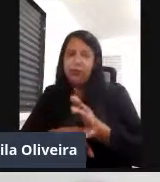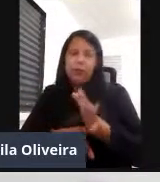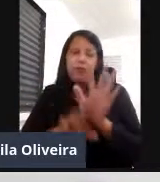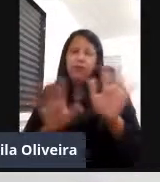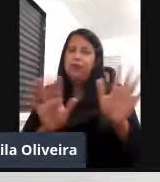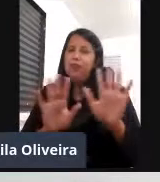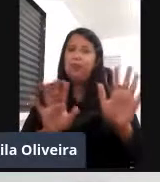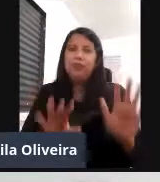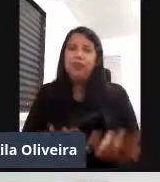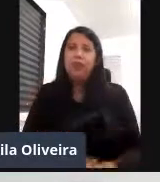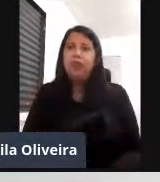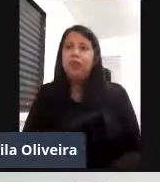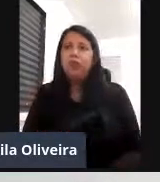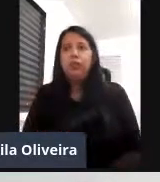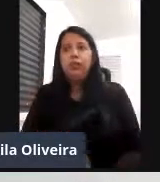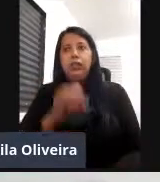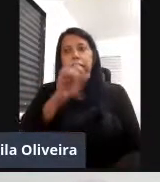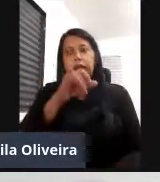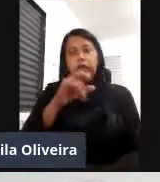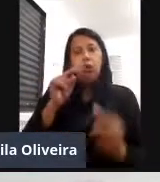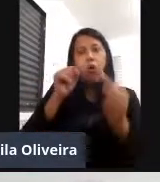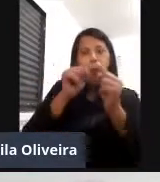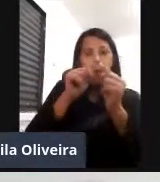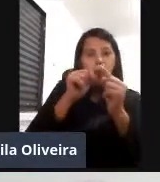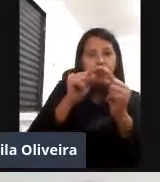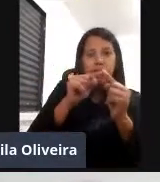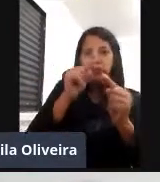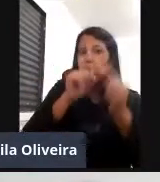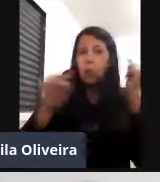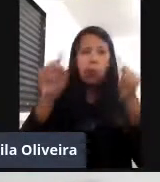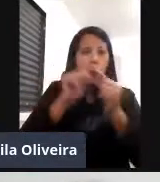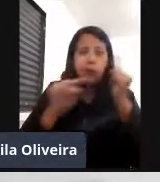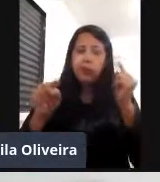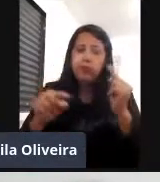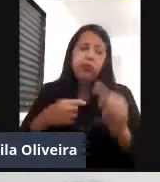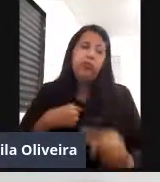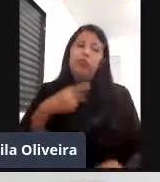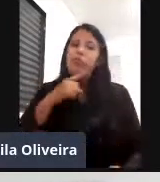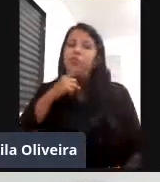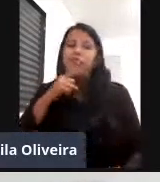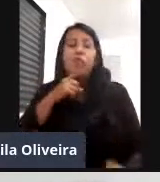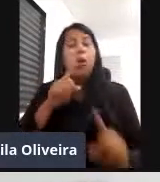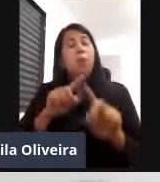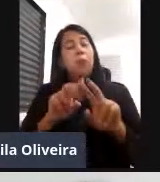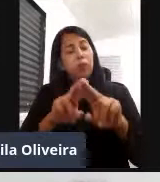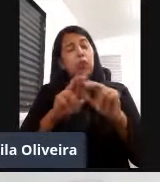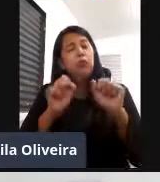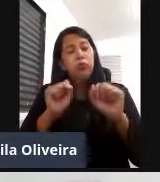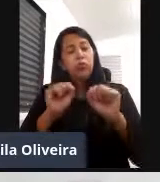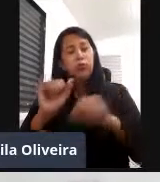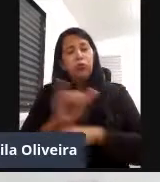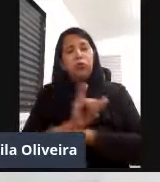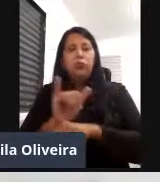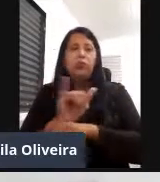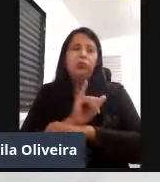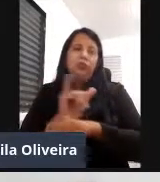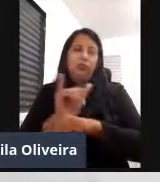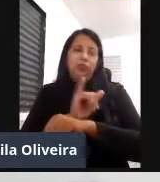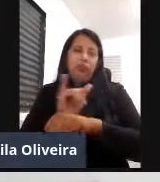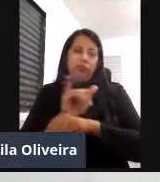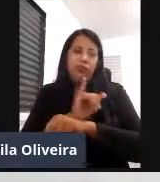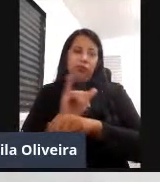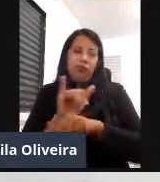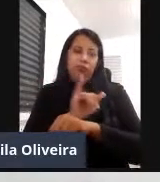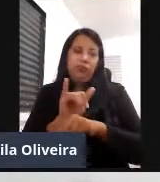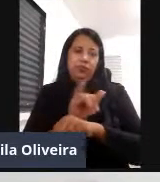a item para saber exatamente o que é relevante para a gente. Porque às vezes a gente está fazendo essa pesquisa bibliográfica,